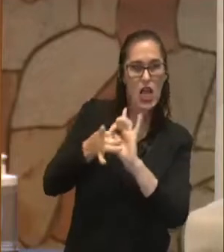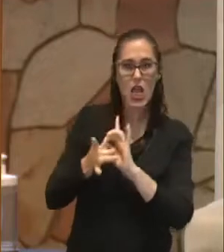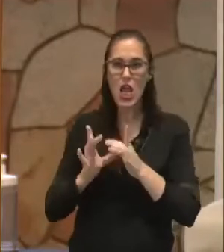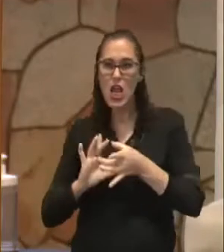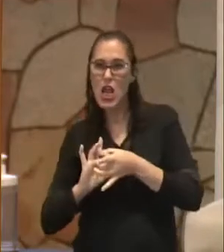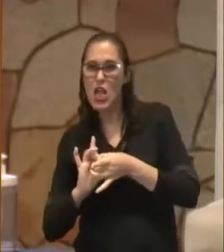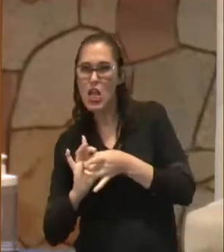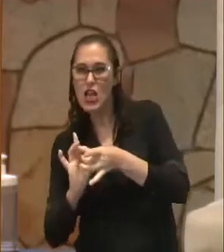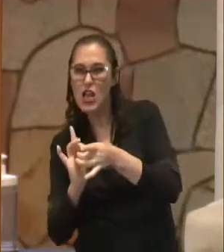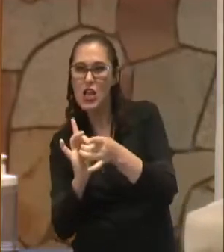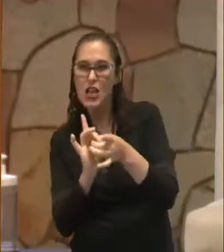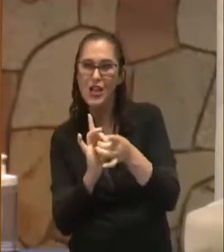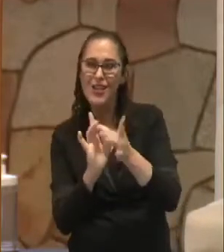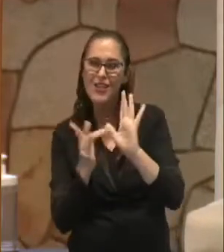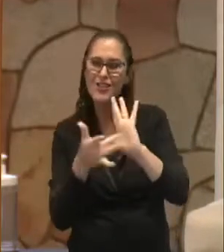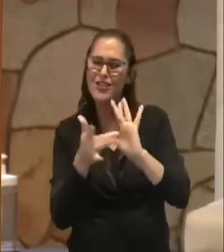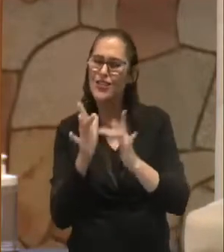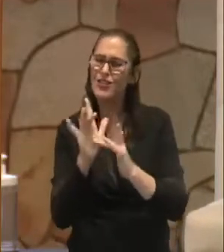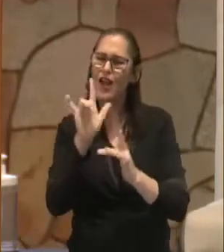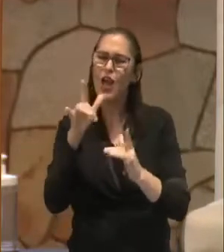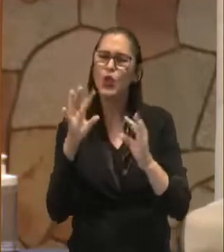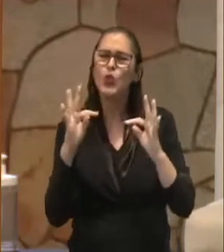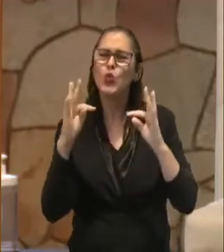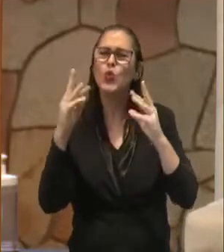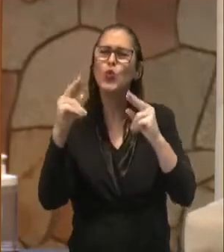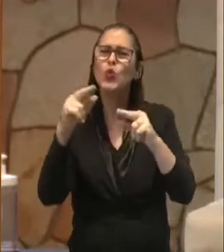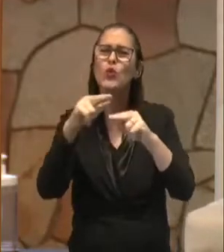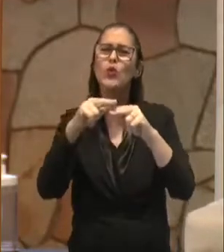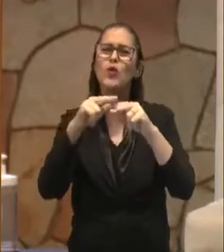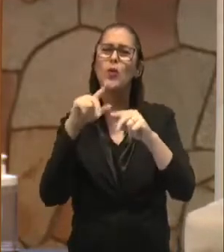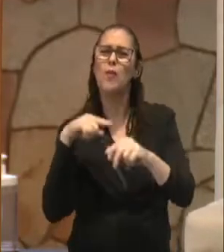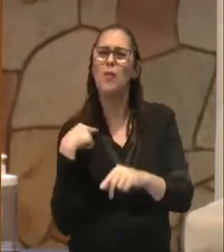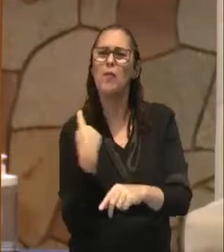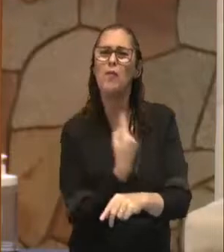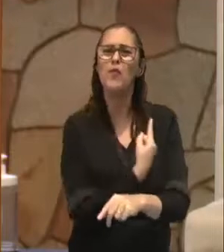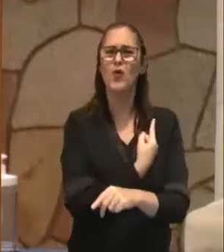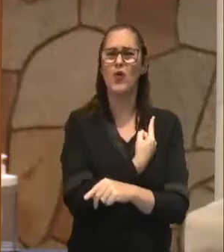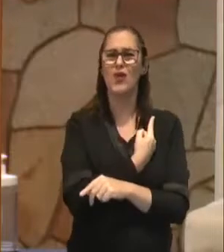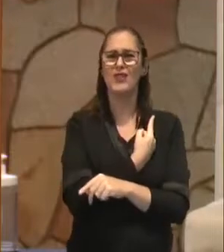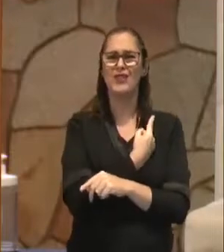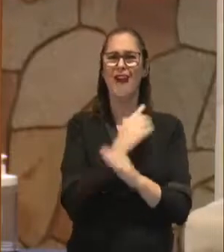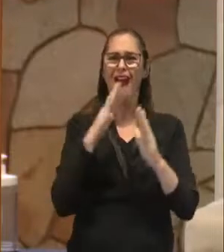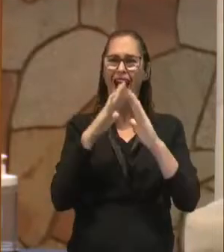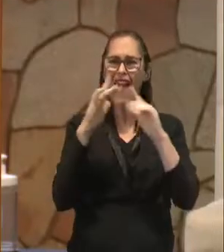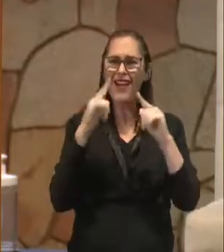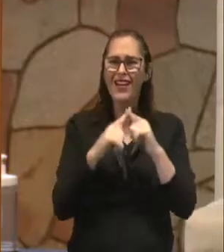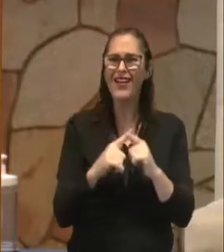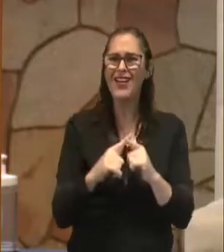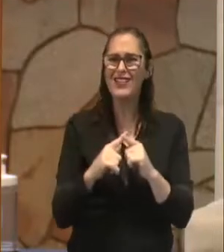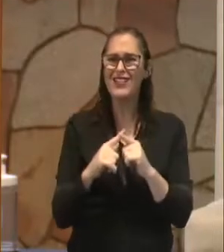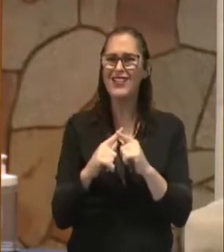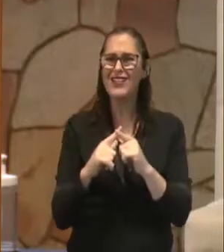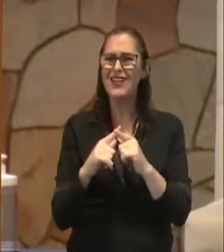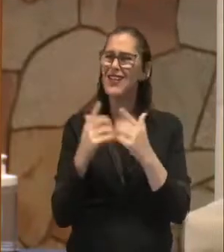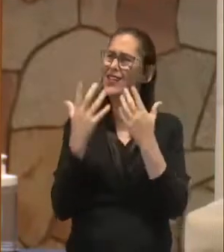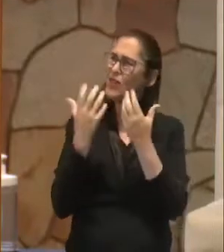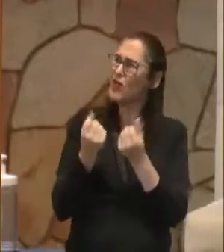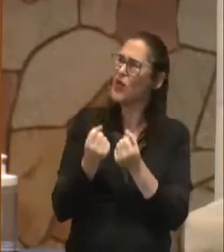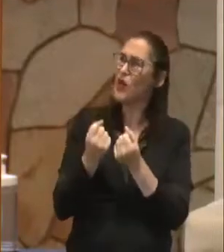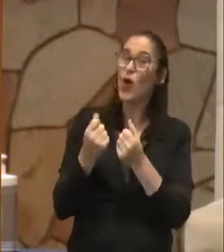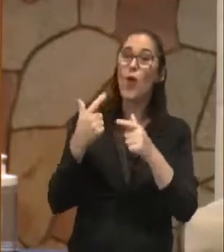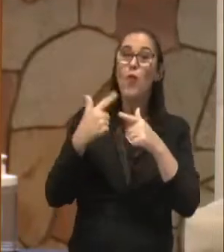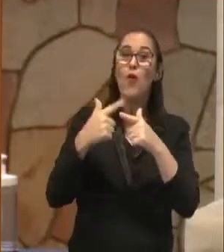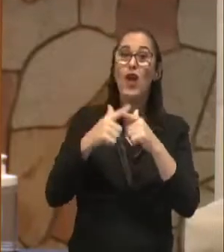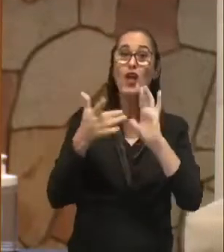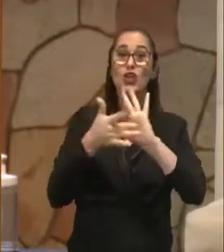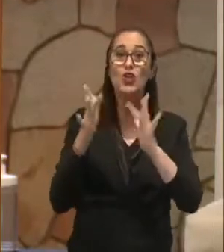Jesus é tudo para nós. Jesus é tudo pela igreja. Ele se entregou por ela, Ele deu a sua vida, Ele